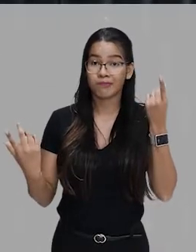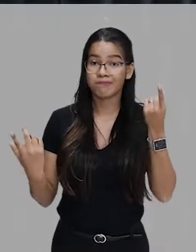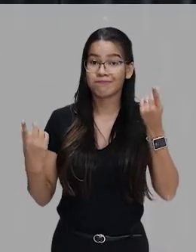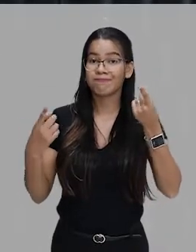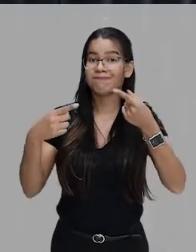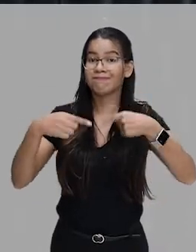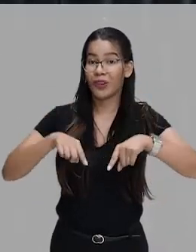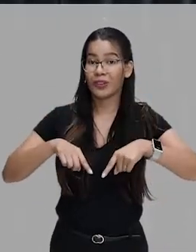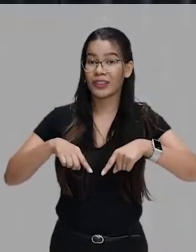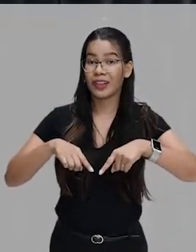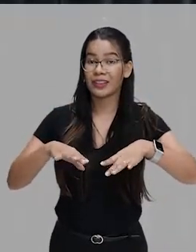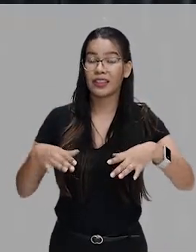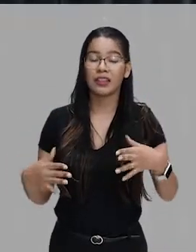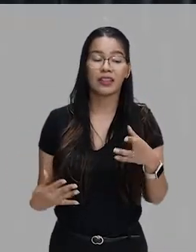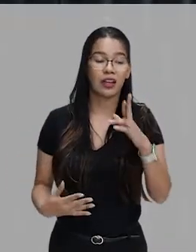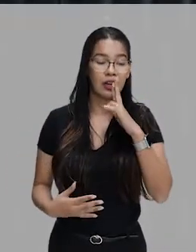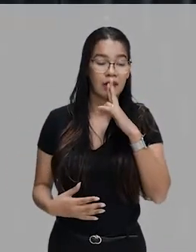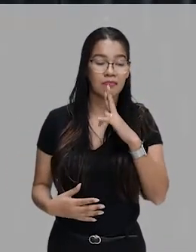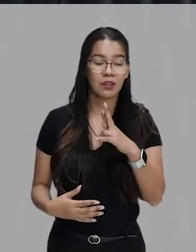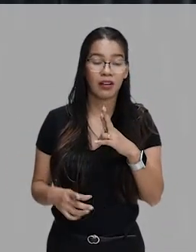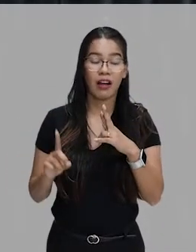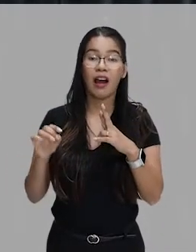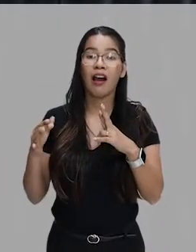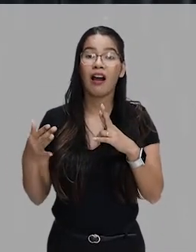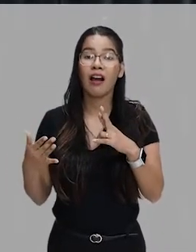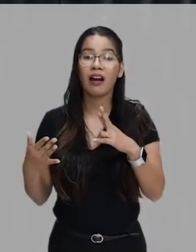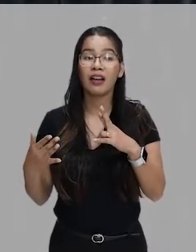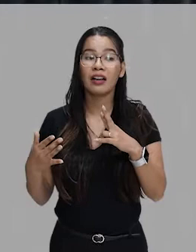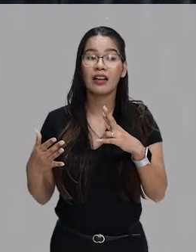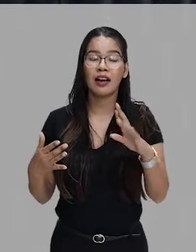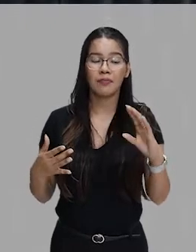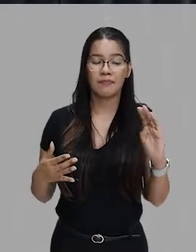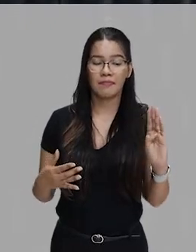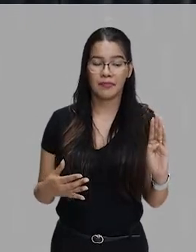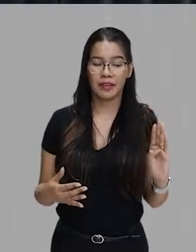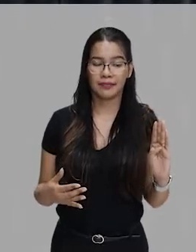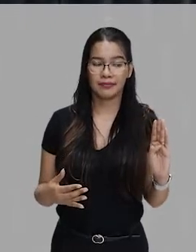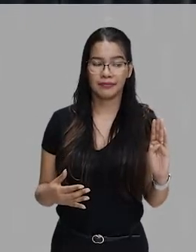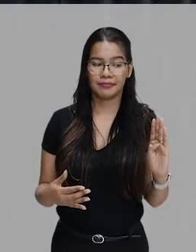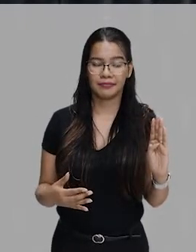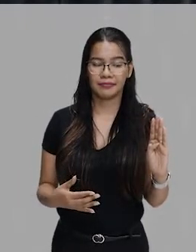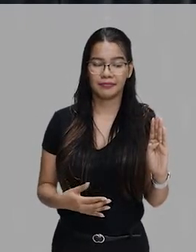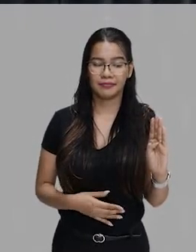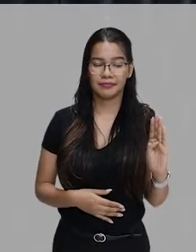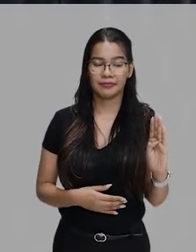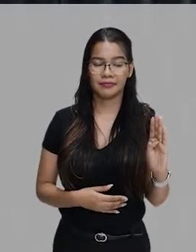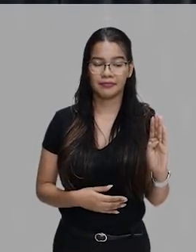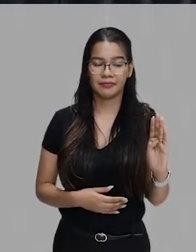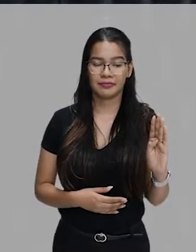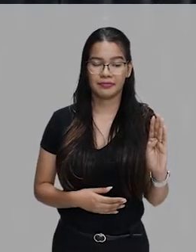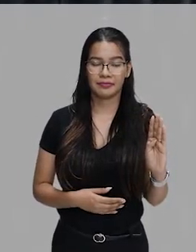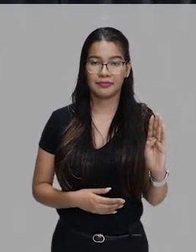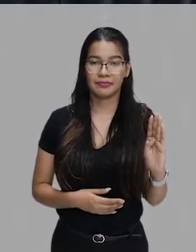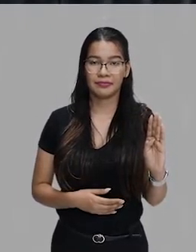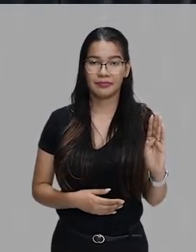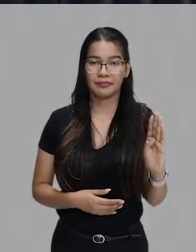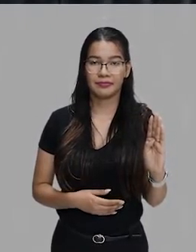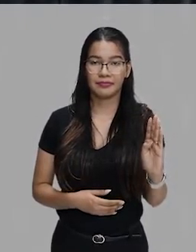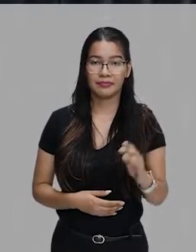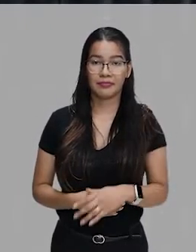contrárias. Então, a resposta é letra B, coordenada sindética